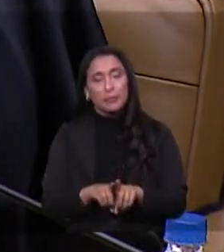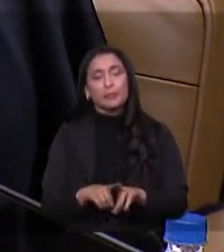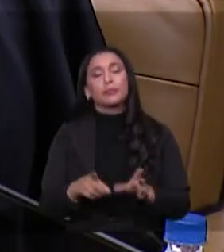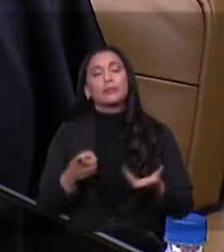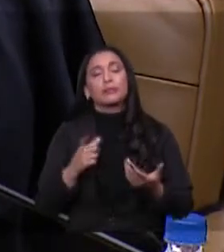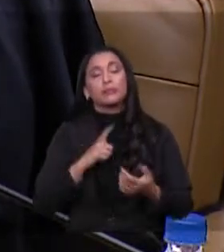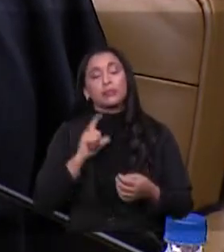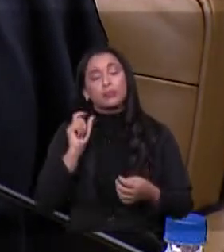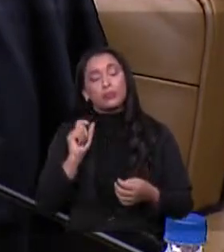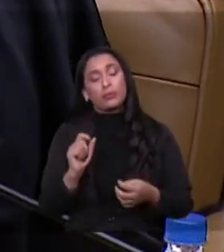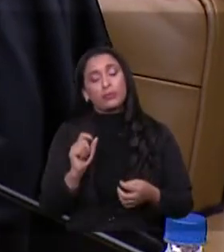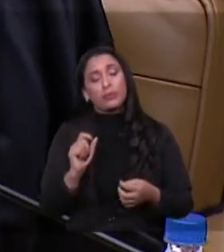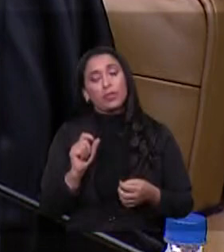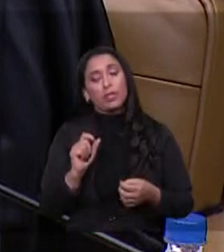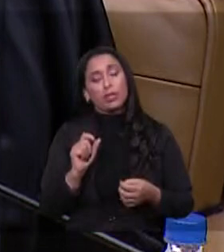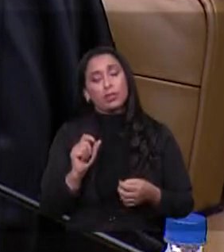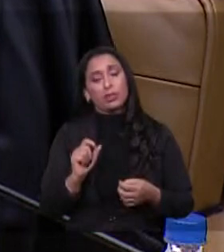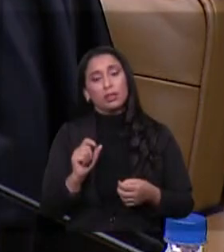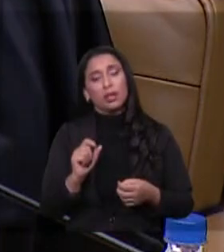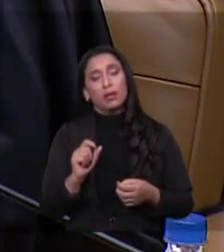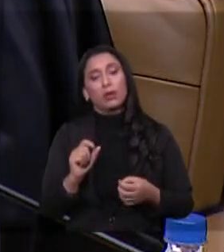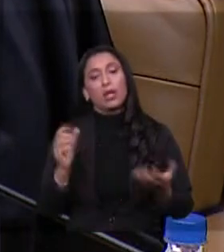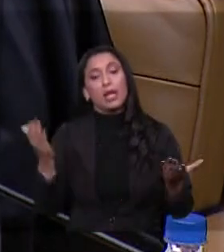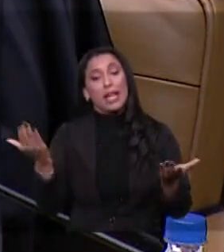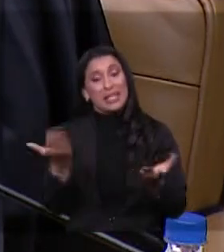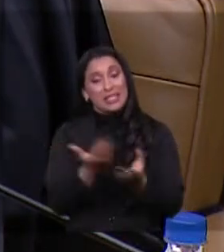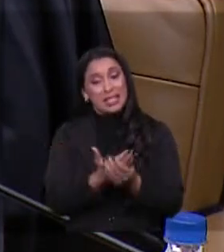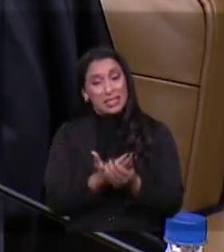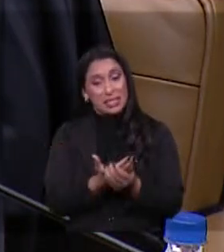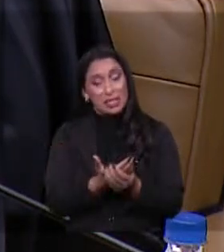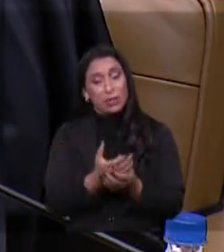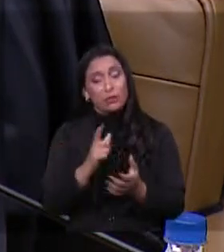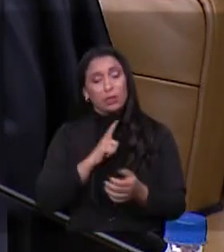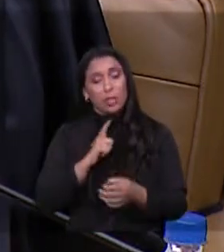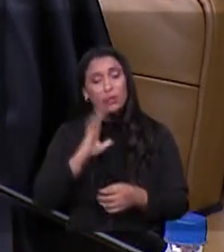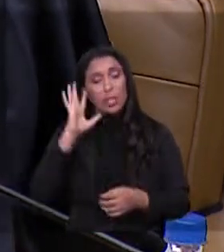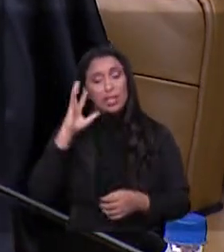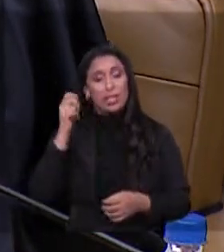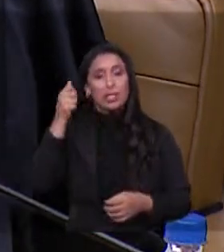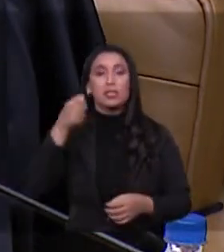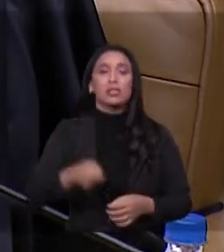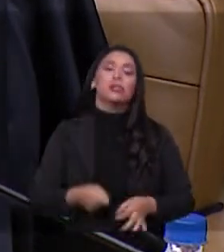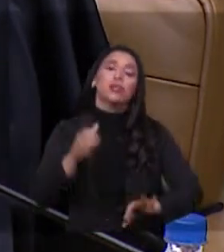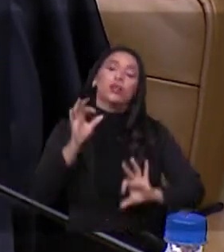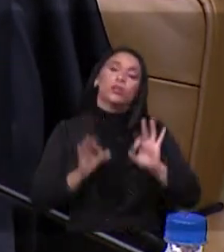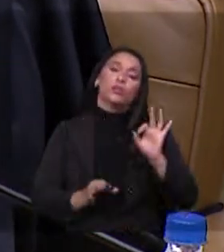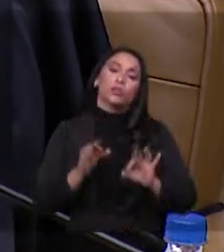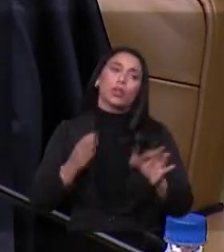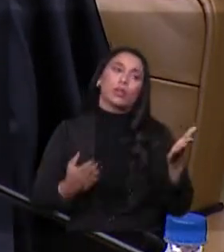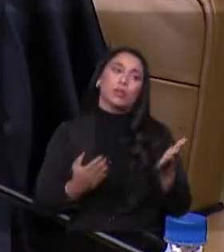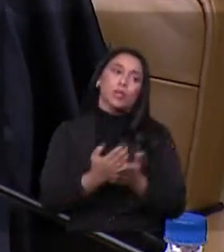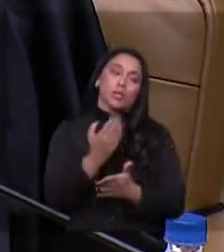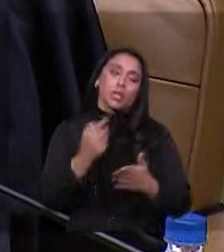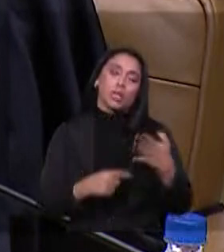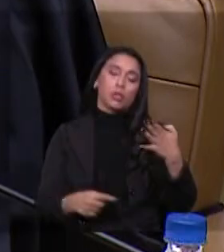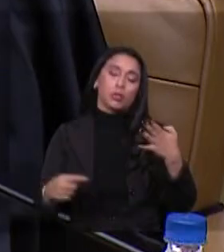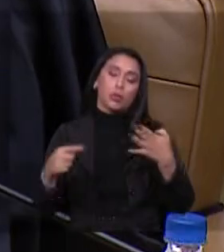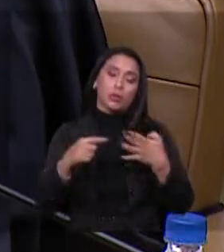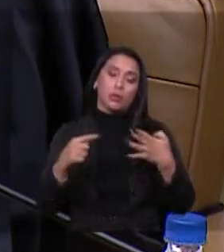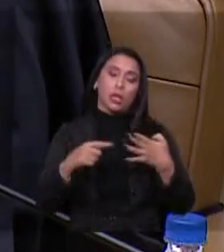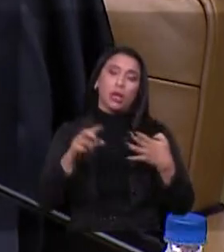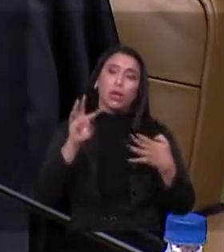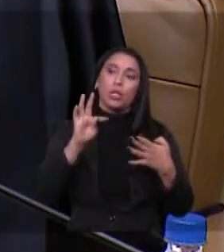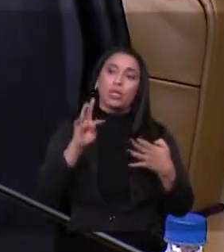portanto, esta ação possessória teve a sentença julgada procedente em primeiro grau, confirmada